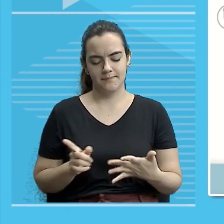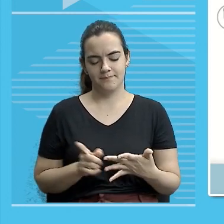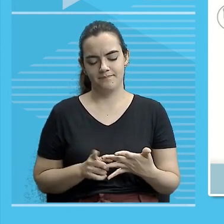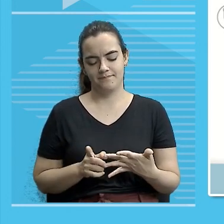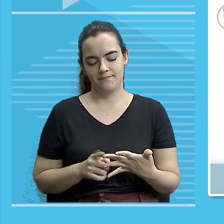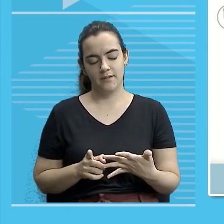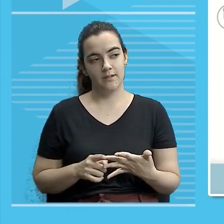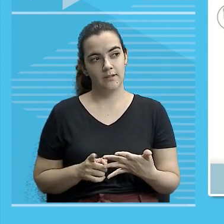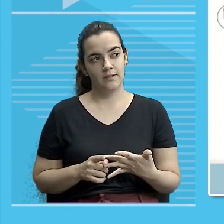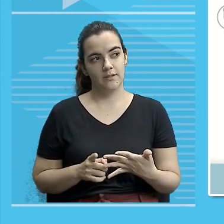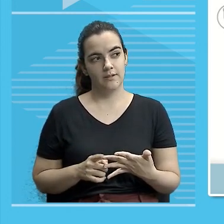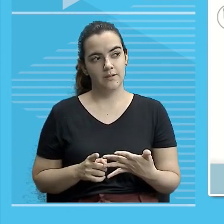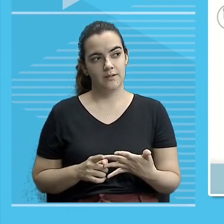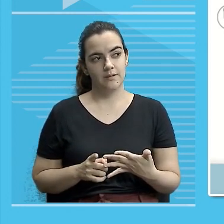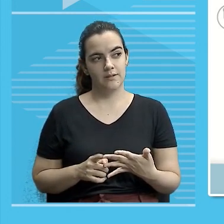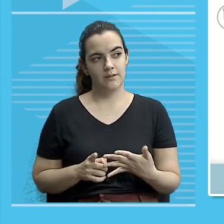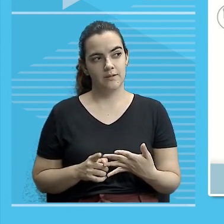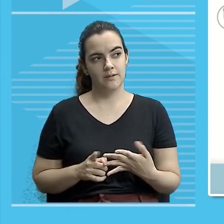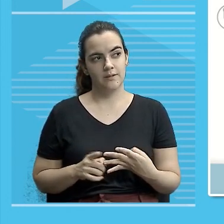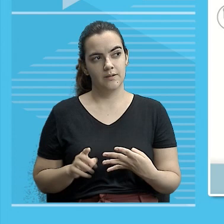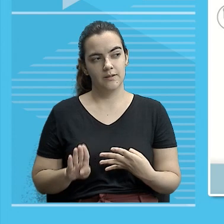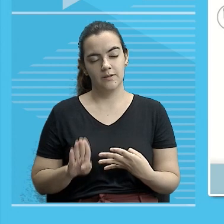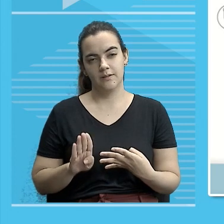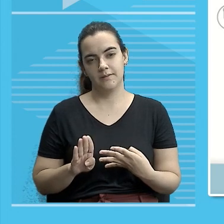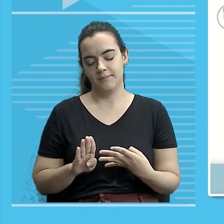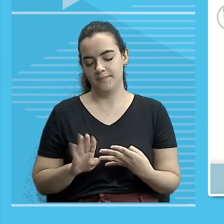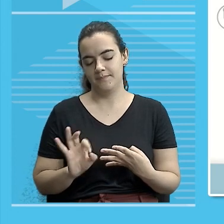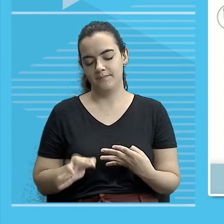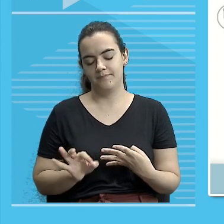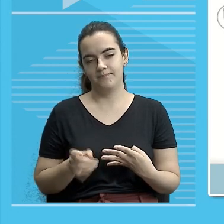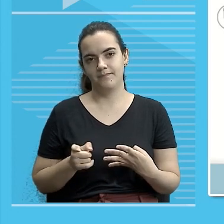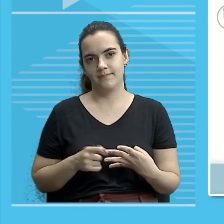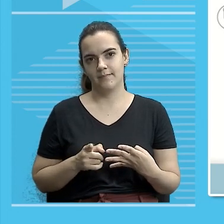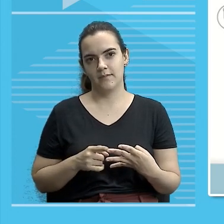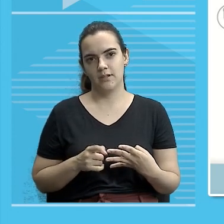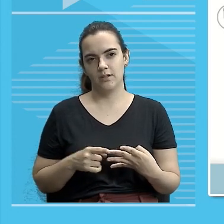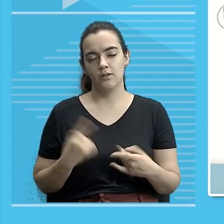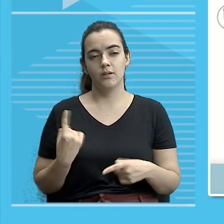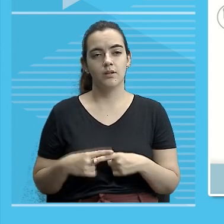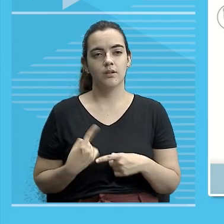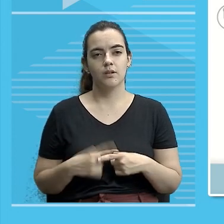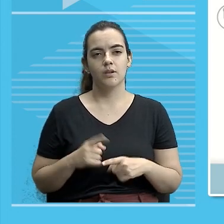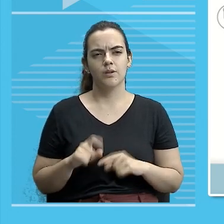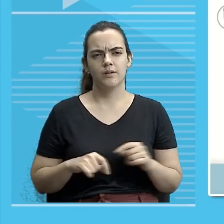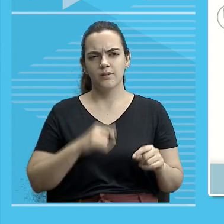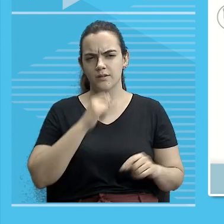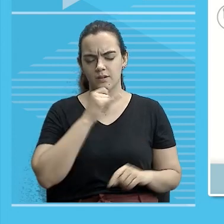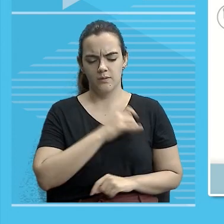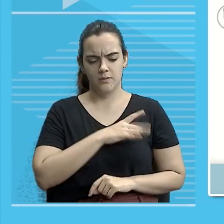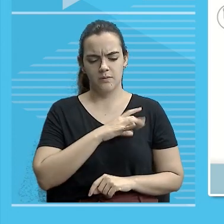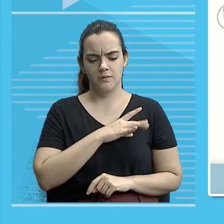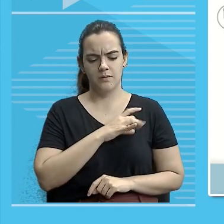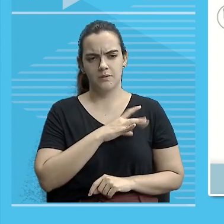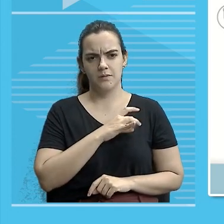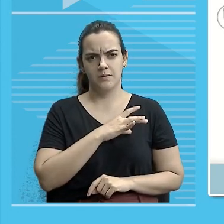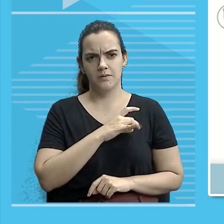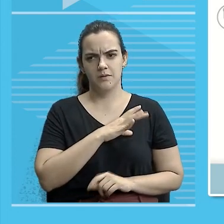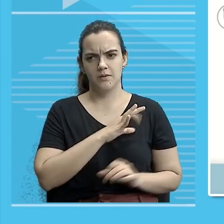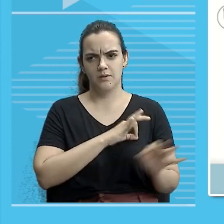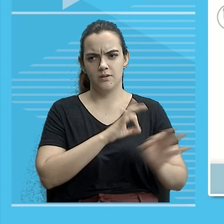letra B diz o quê vai eliminar os medos na